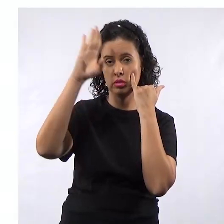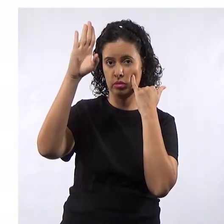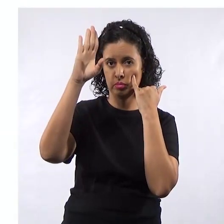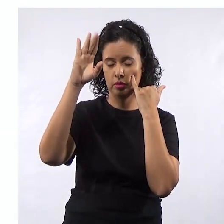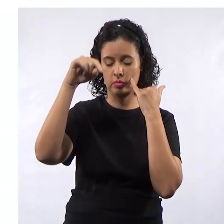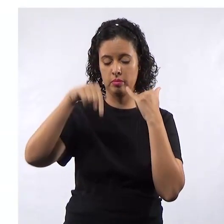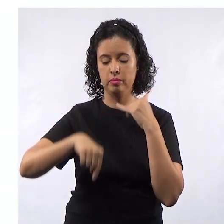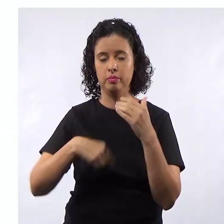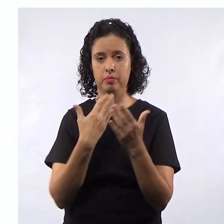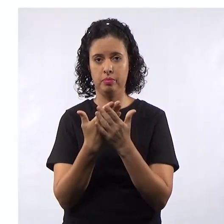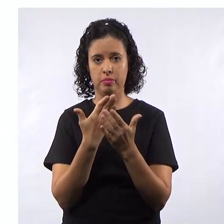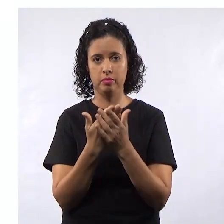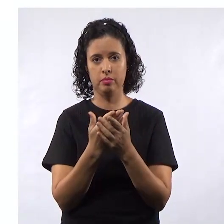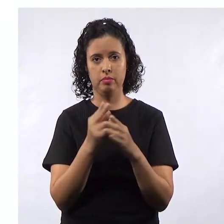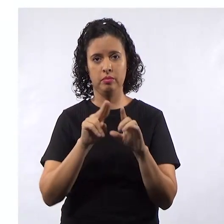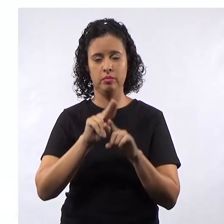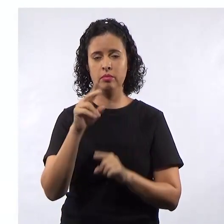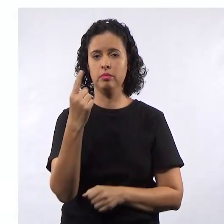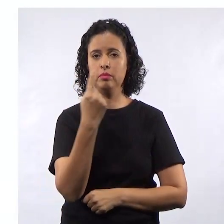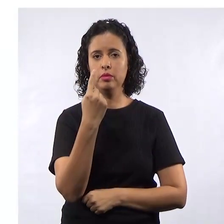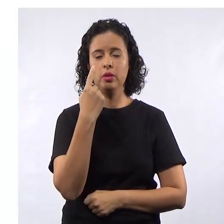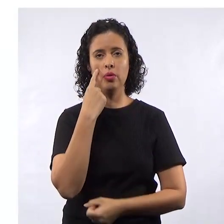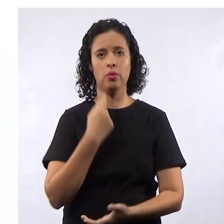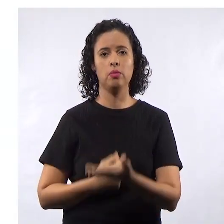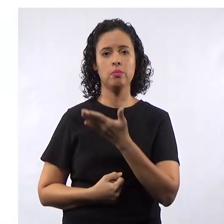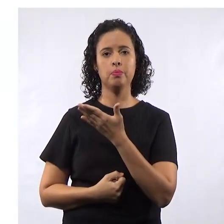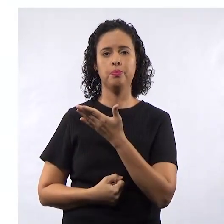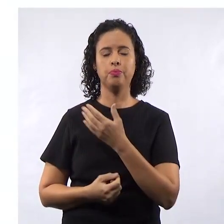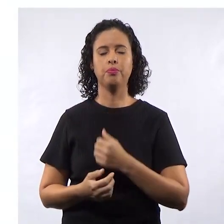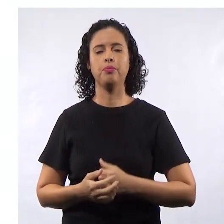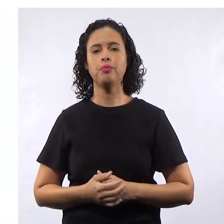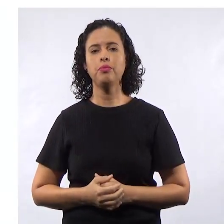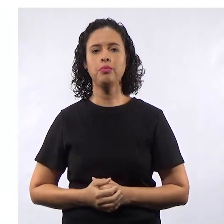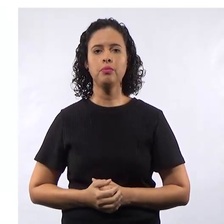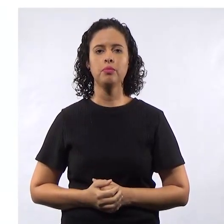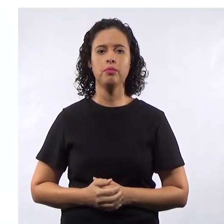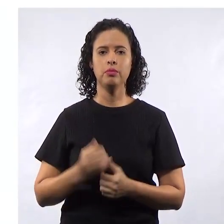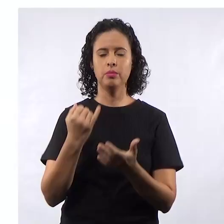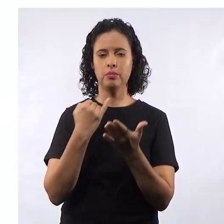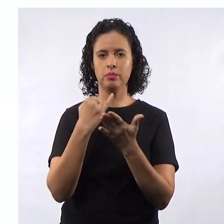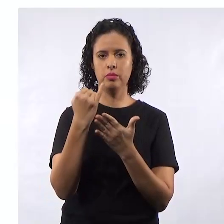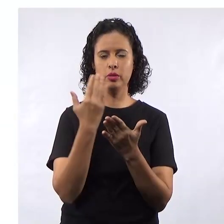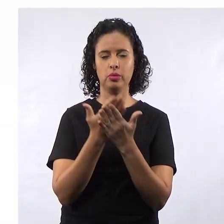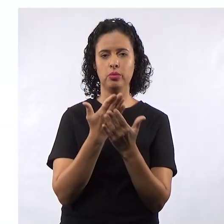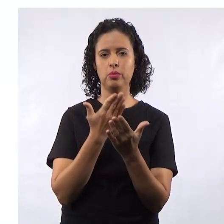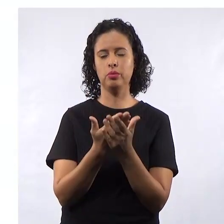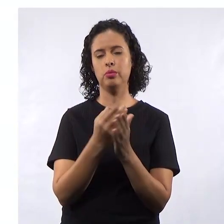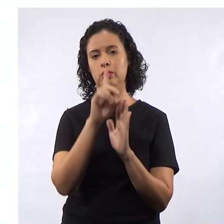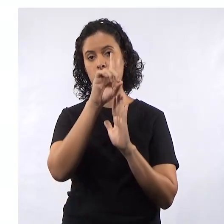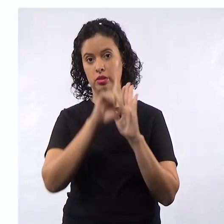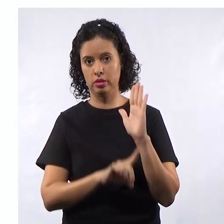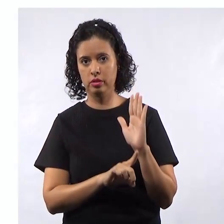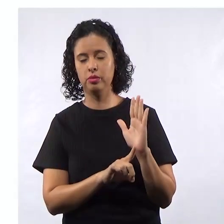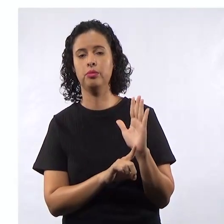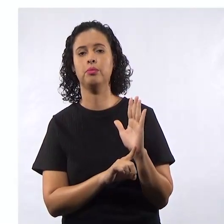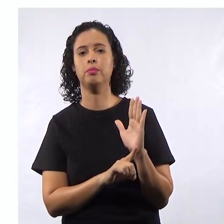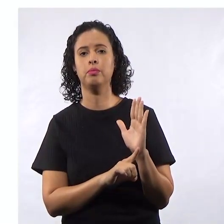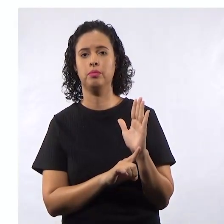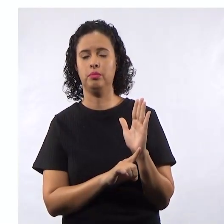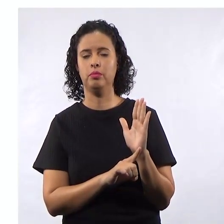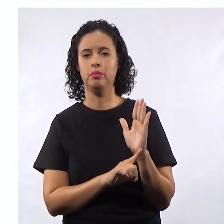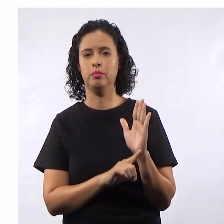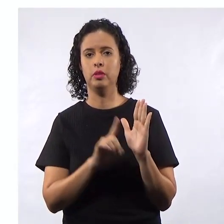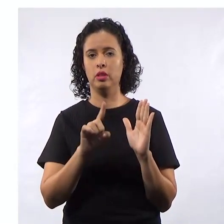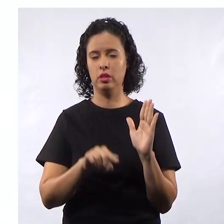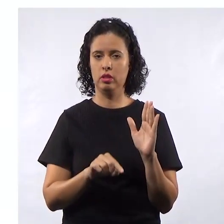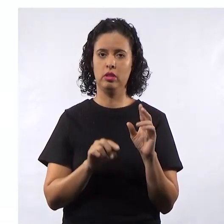essa nossa unidade número 1, ok? Então faremos aqui a introdução ao estudo do direito, né? Que